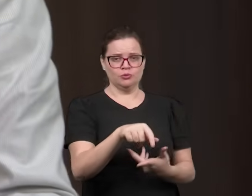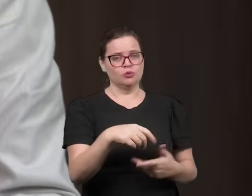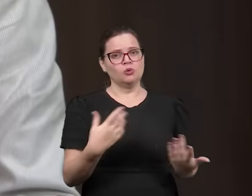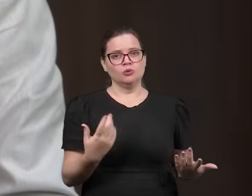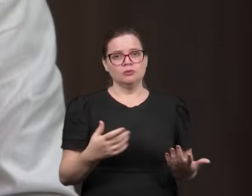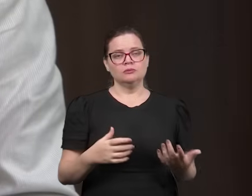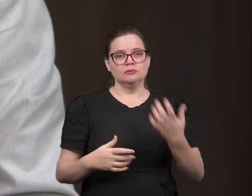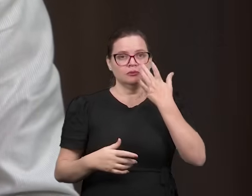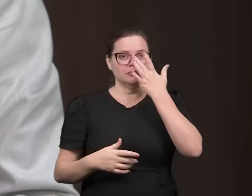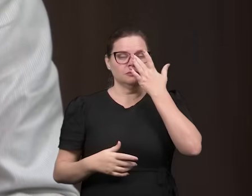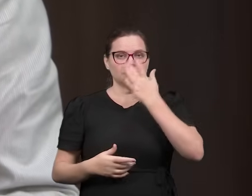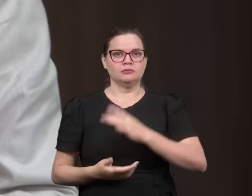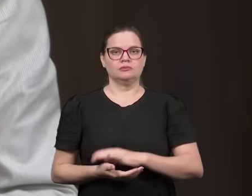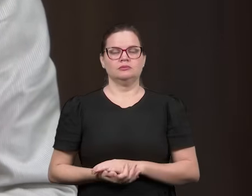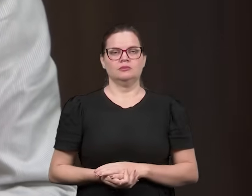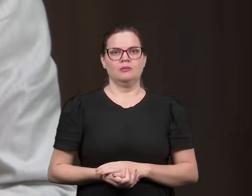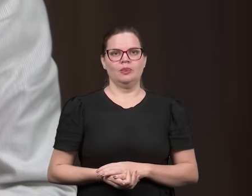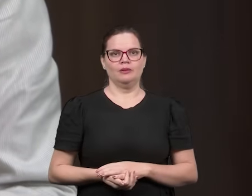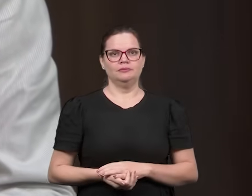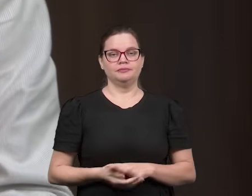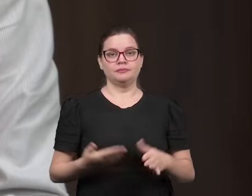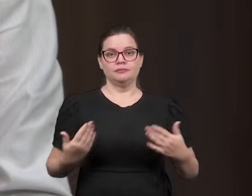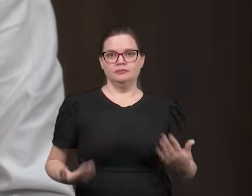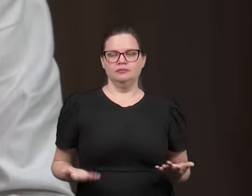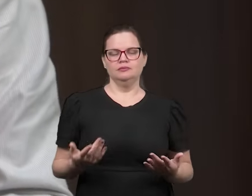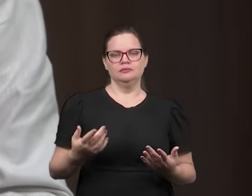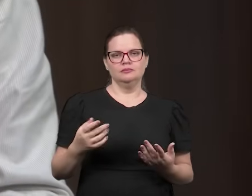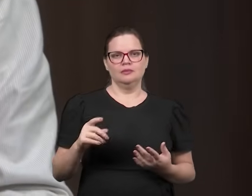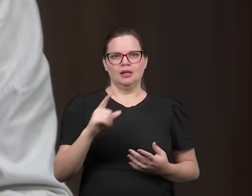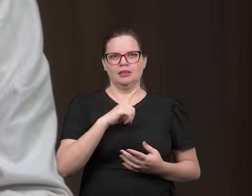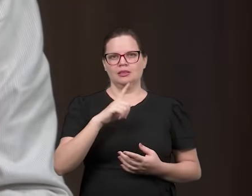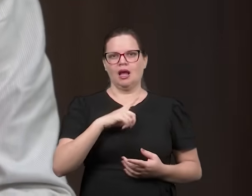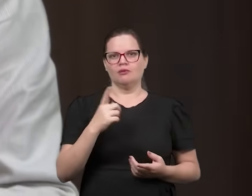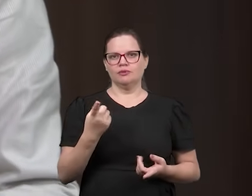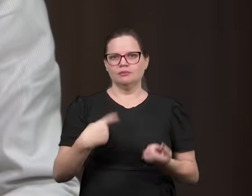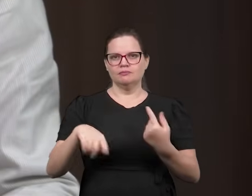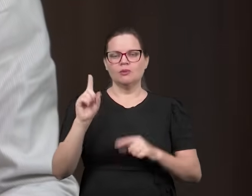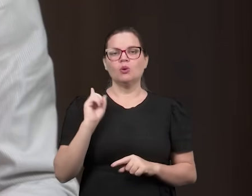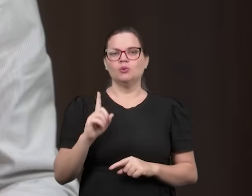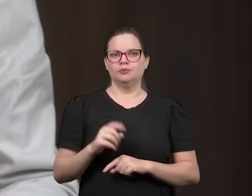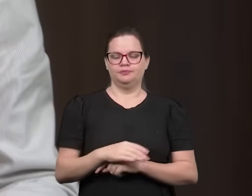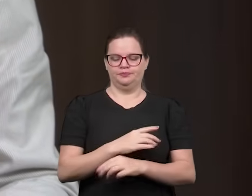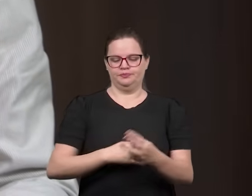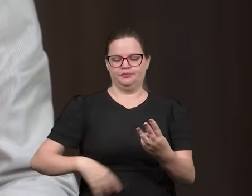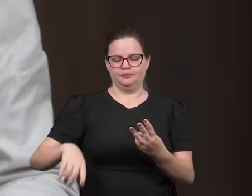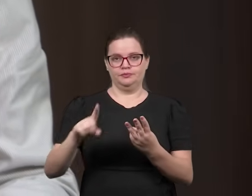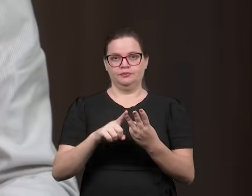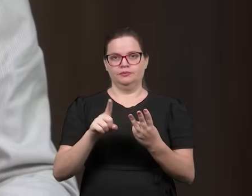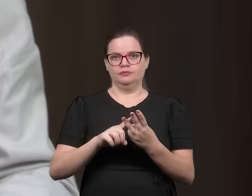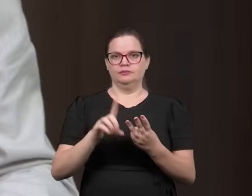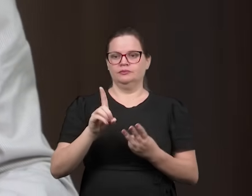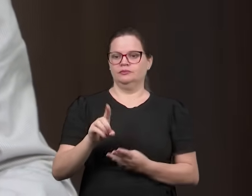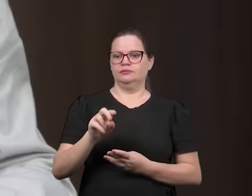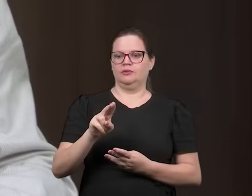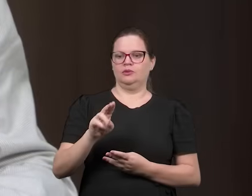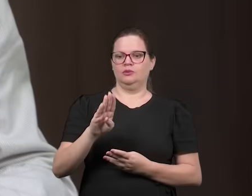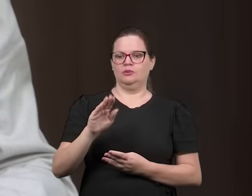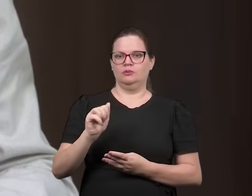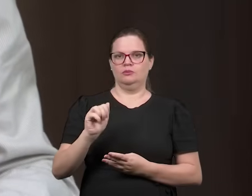Então, foi uma mudança muito significativa. E o terceiro,